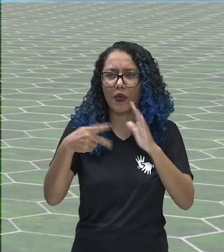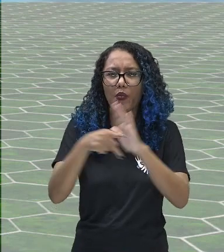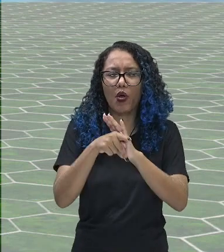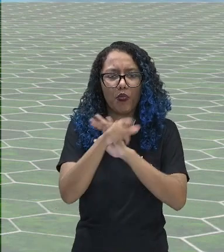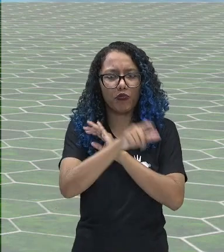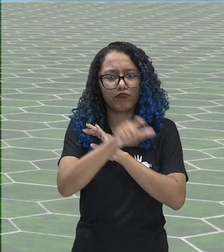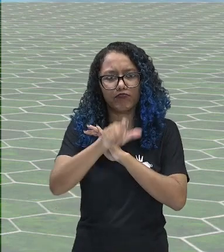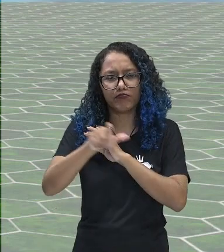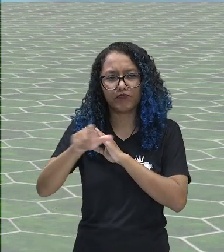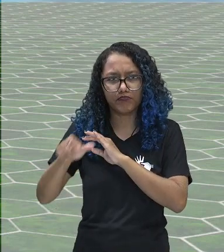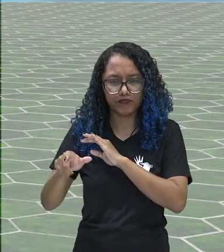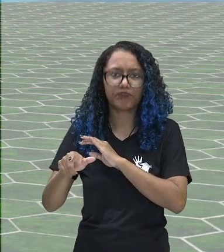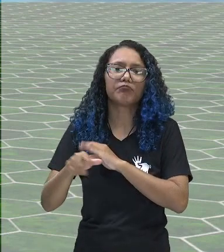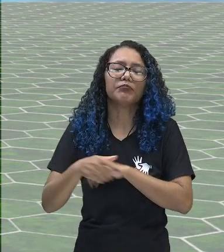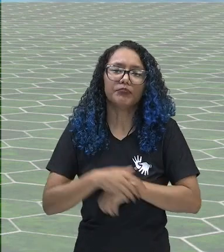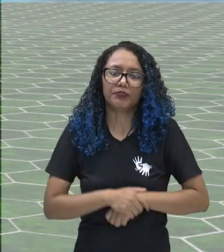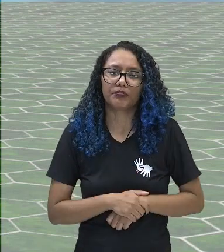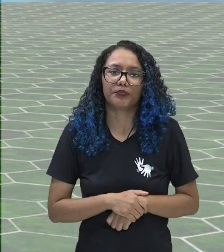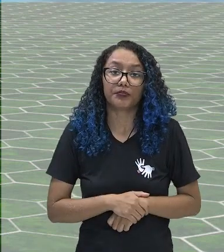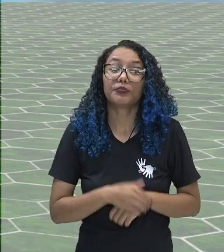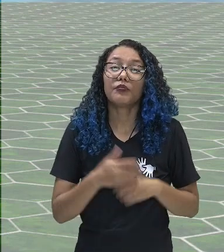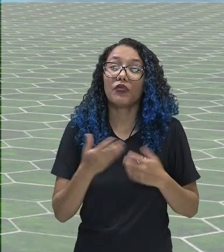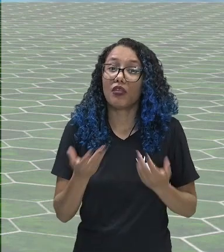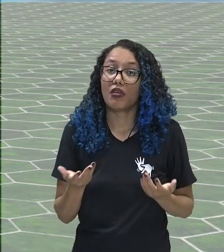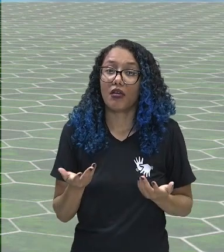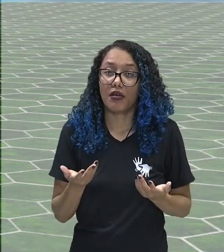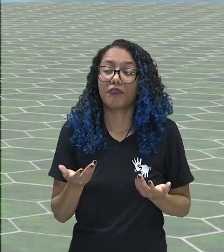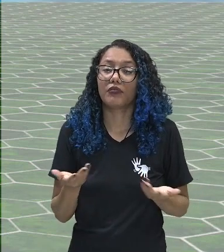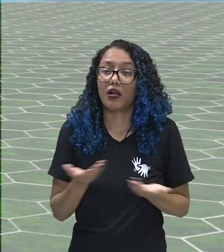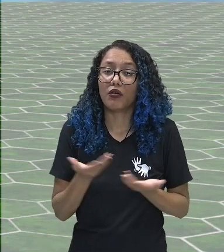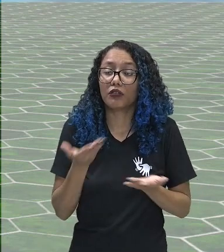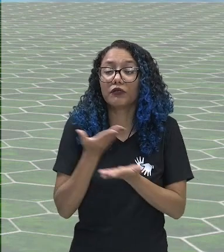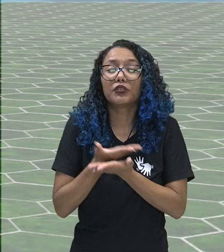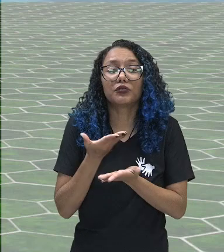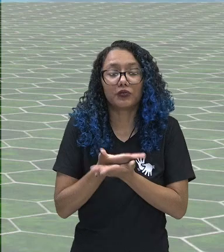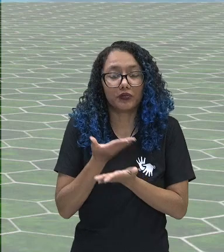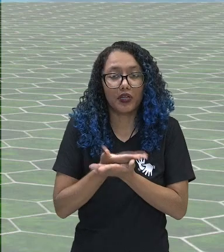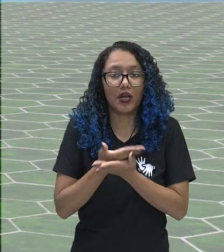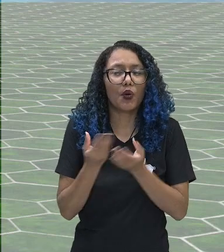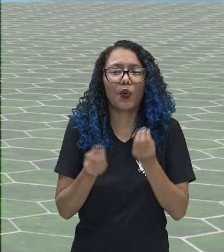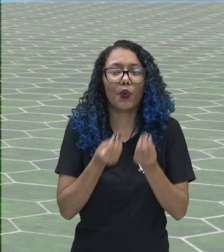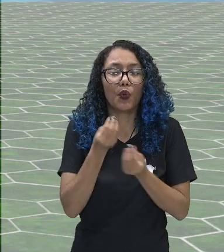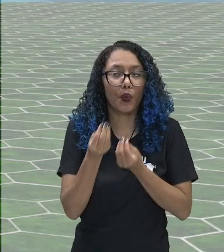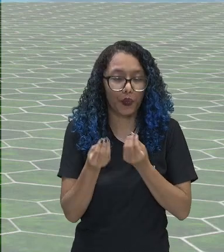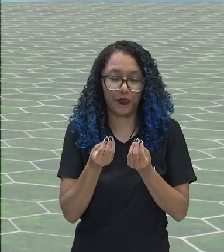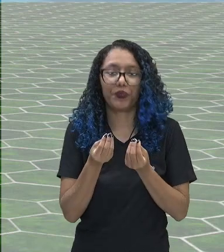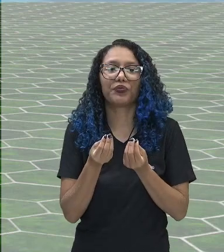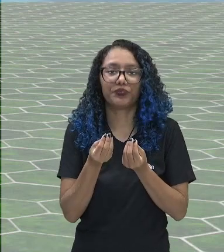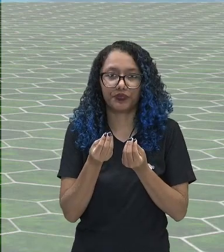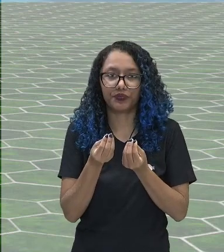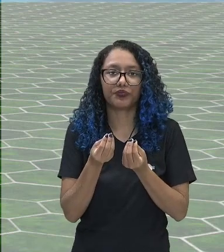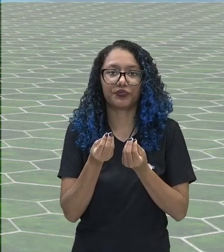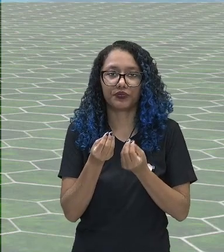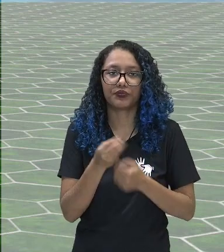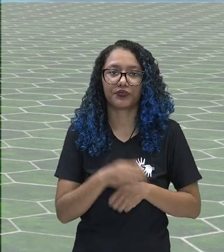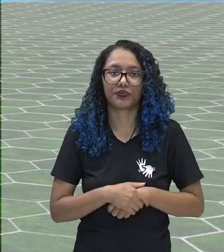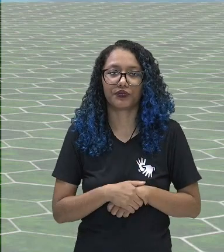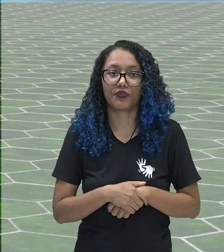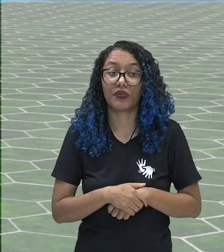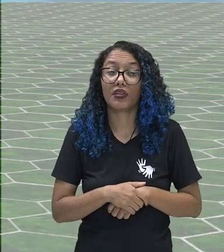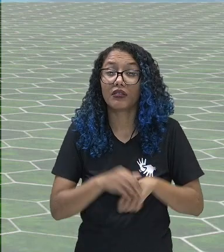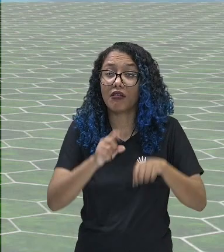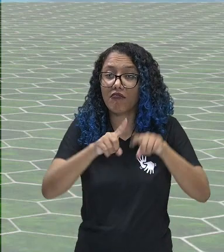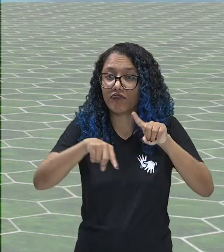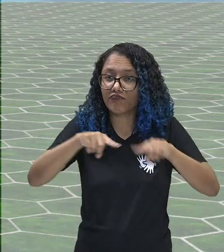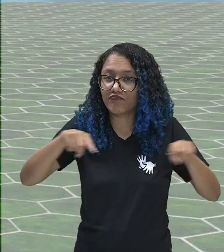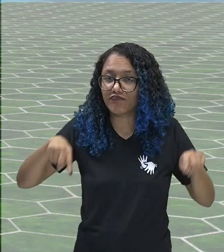E é sobre isso que nós vamos, assim, compreender como é que acontece a variabilidade